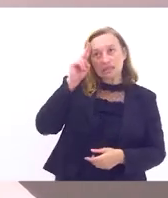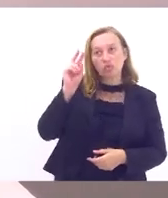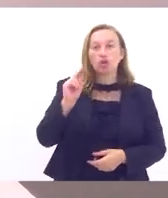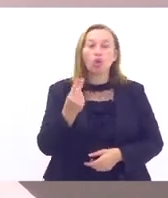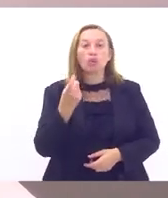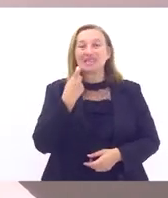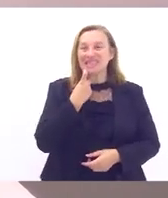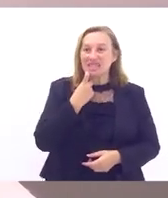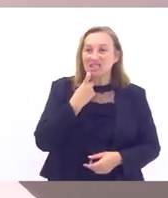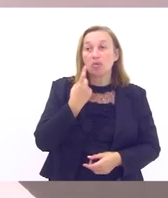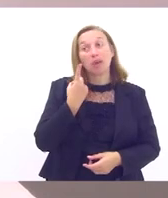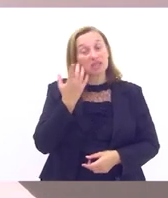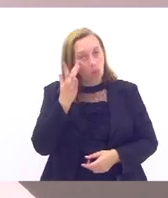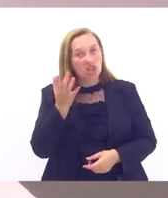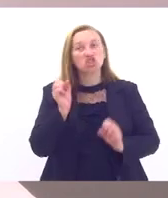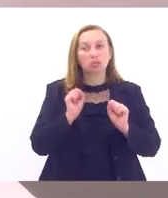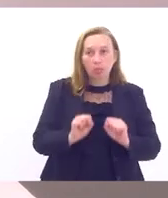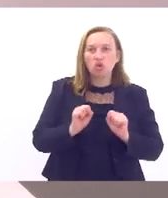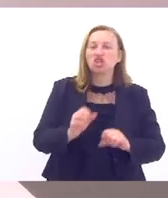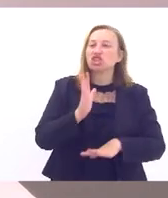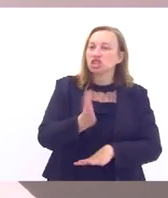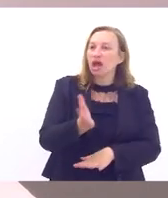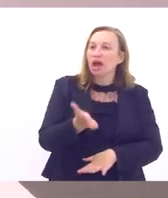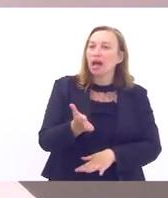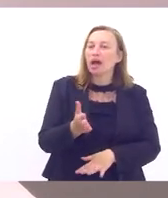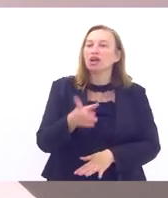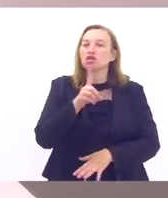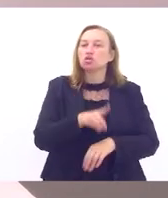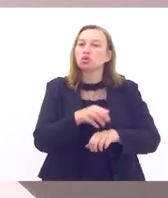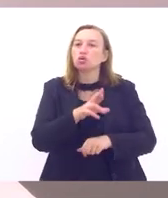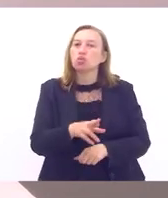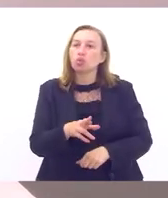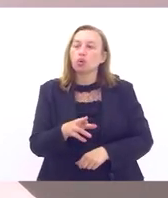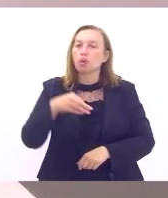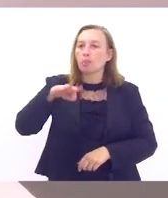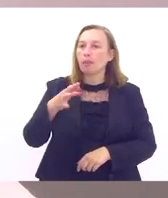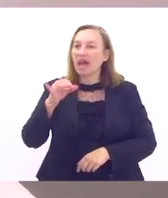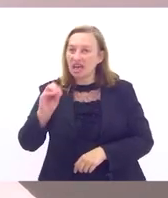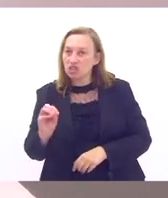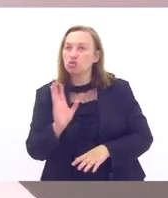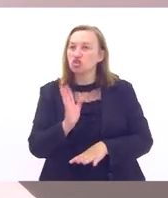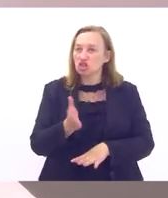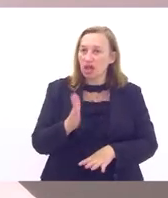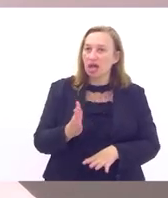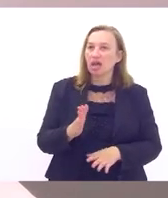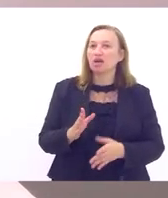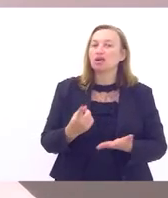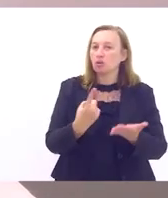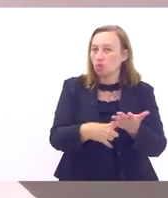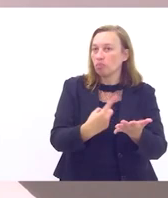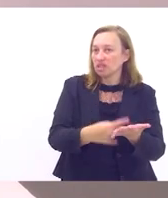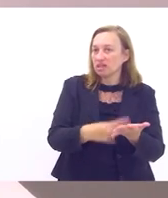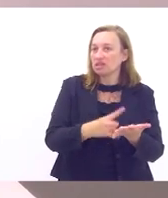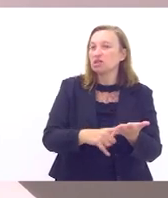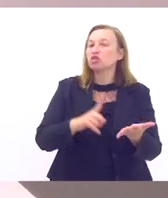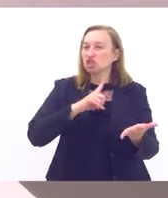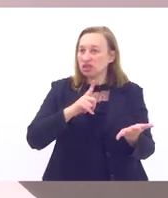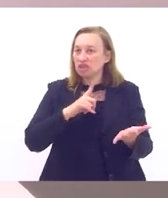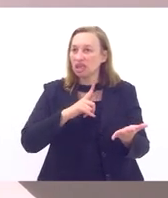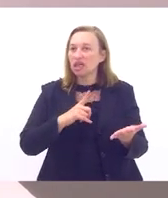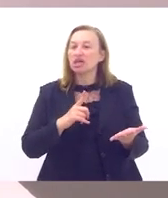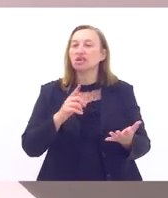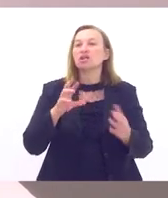sexta, mas eu acho que a gente pode já, doutor Márcio, a gente já sair com esse pressuposto, né, de ter nas